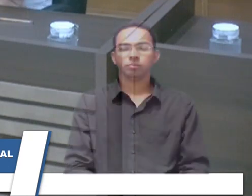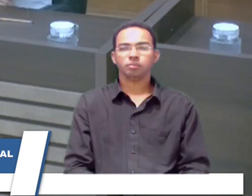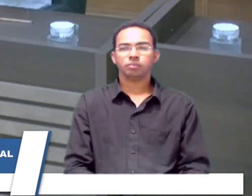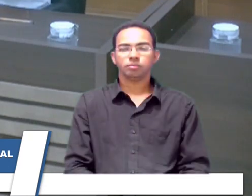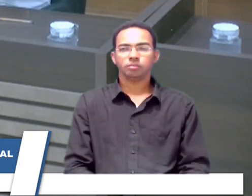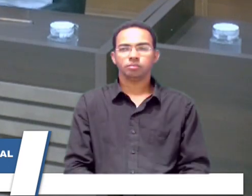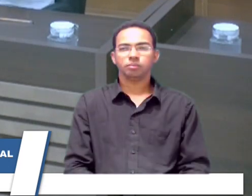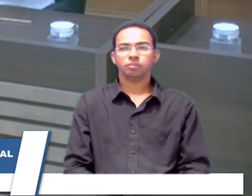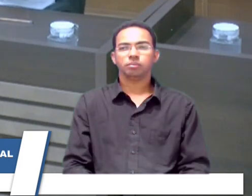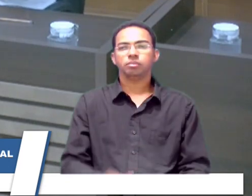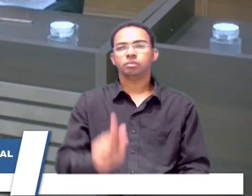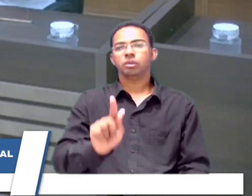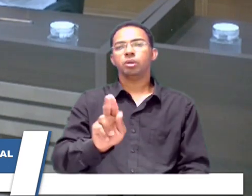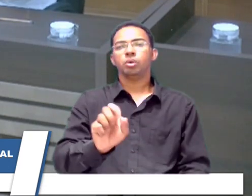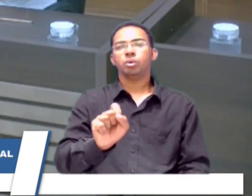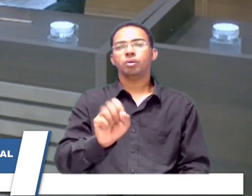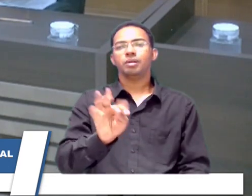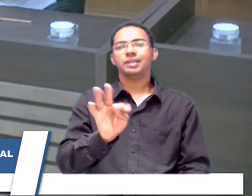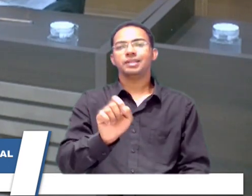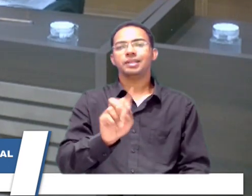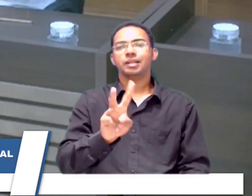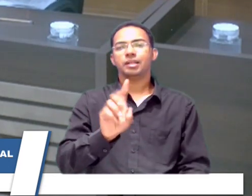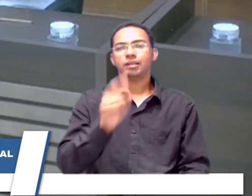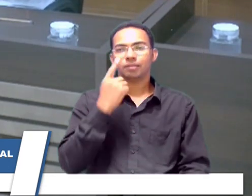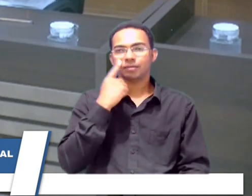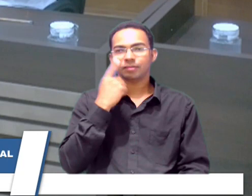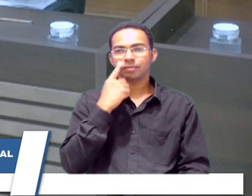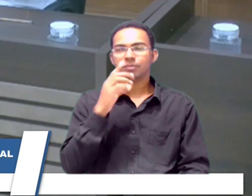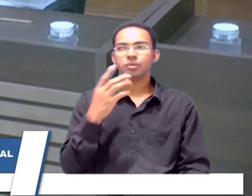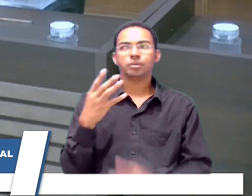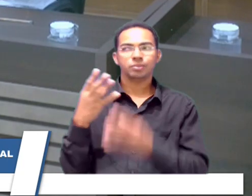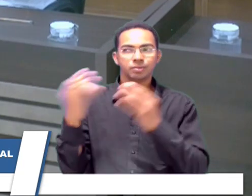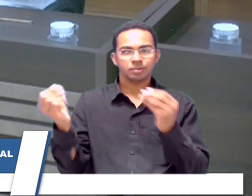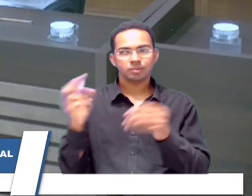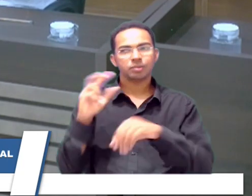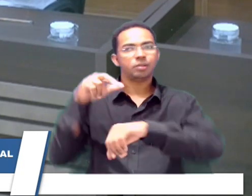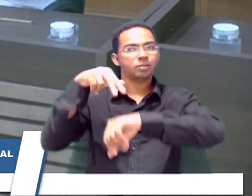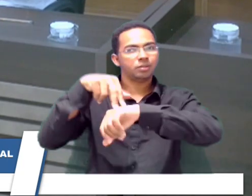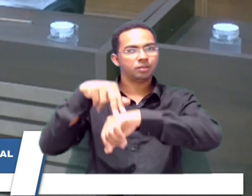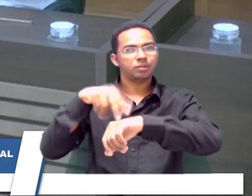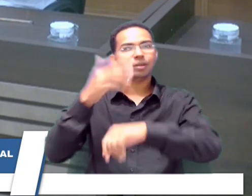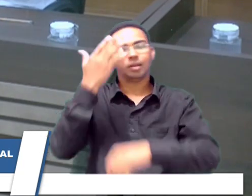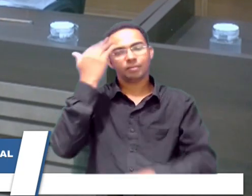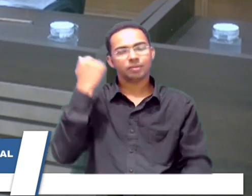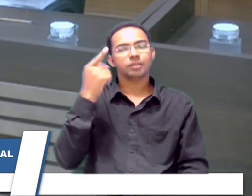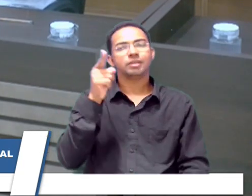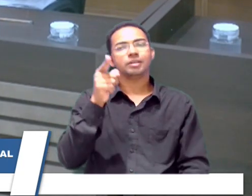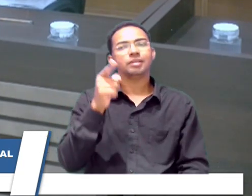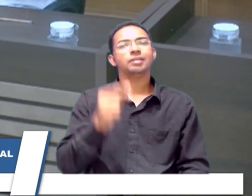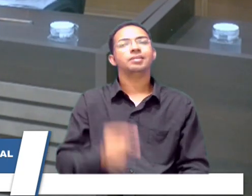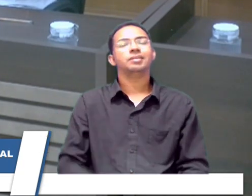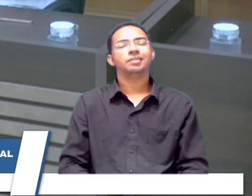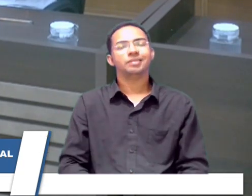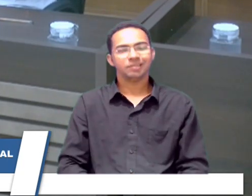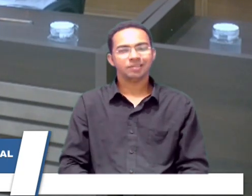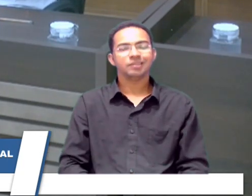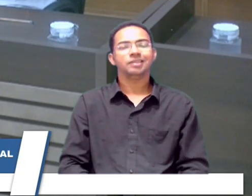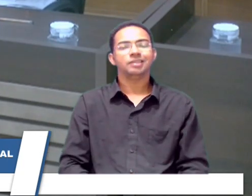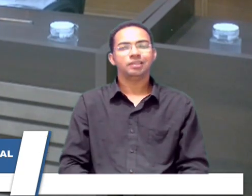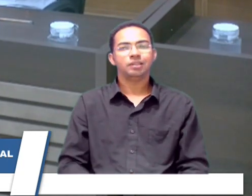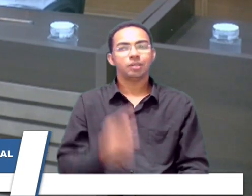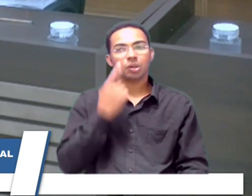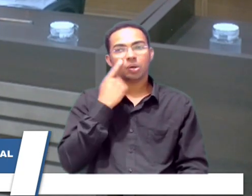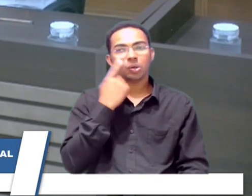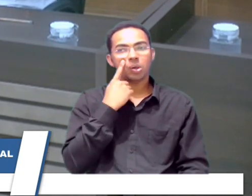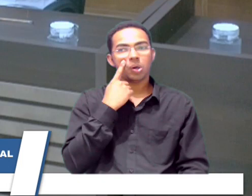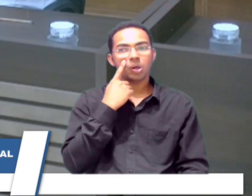Ô, Gustavo, você estava meio sumidinho, mas você levanta aí, o pessoal sabe quem é você. Ó,